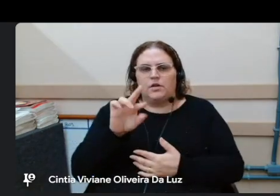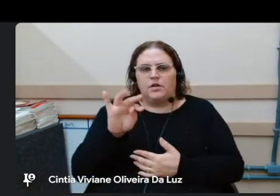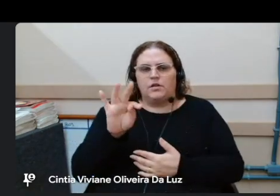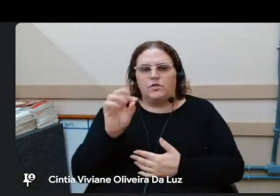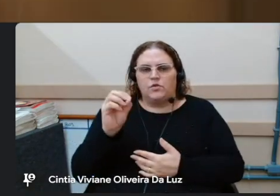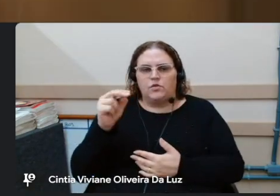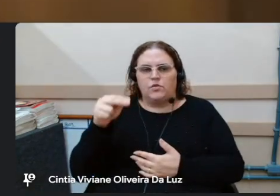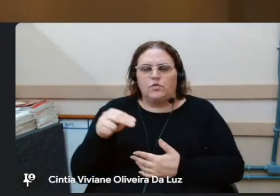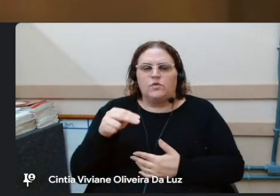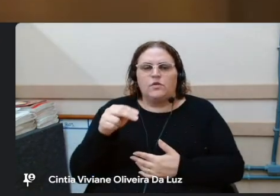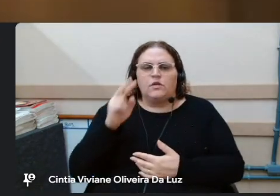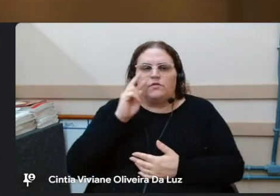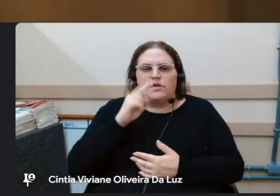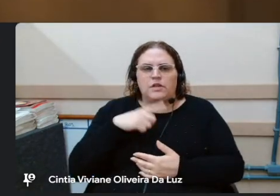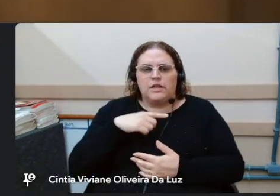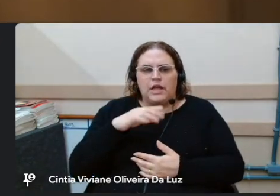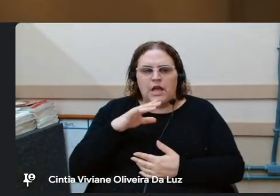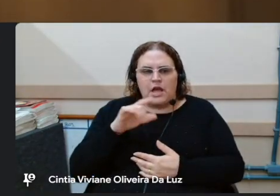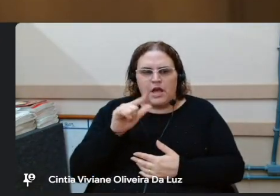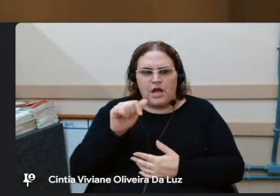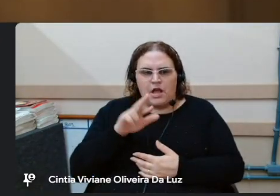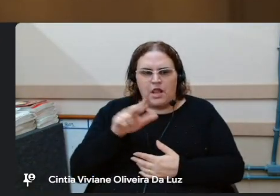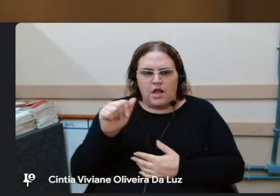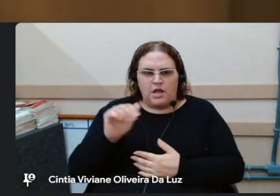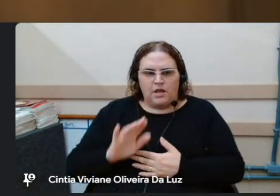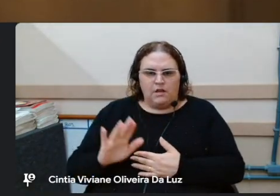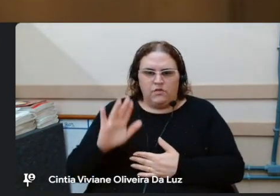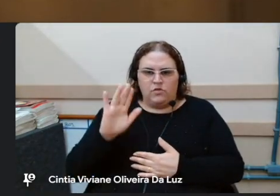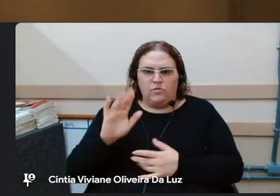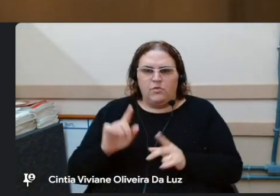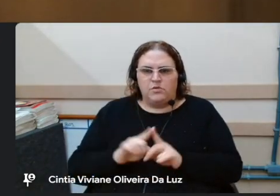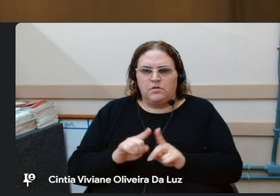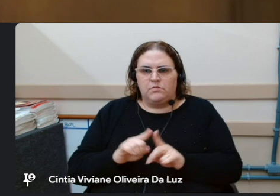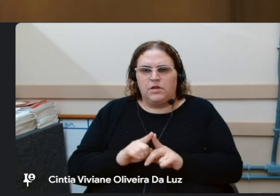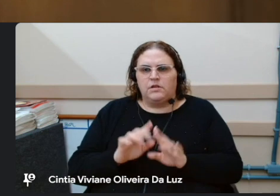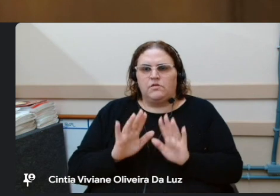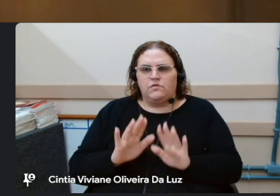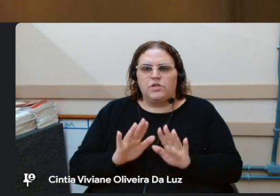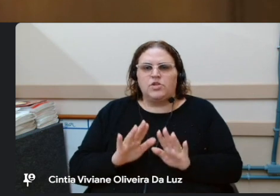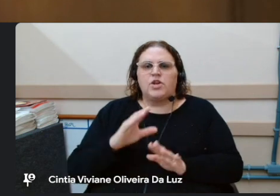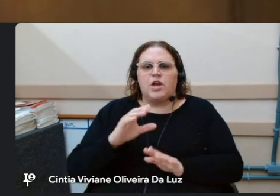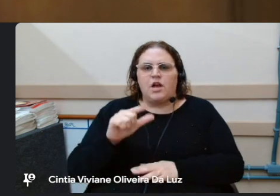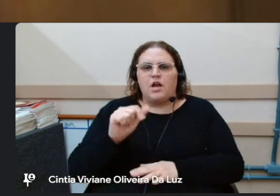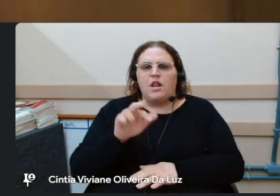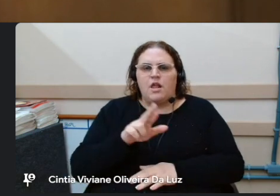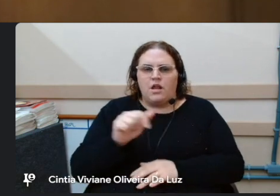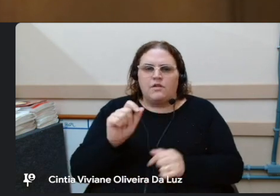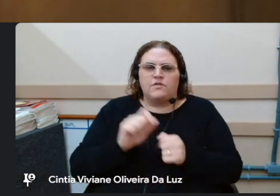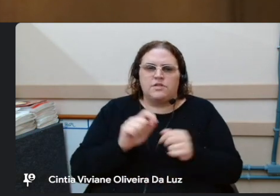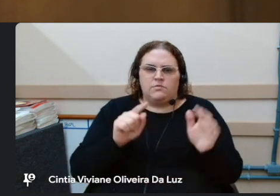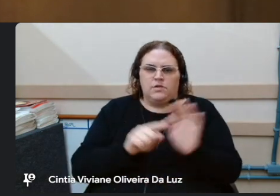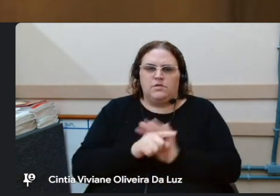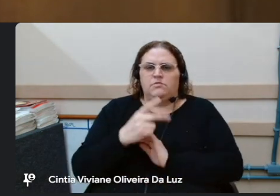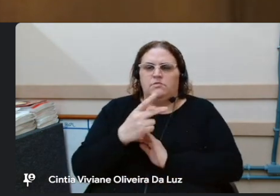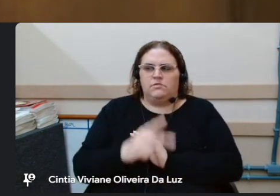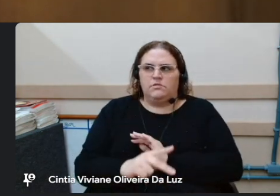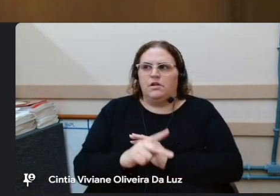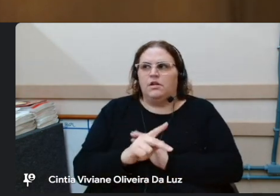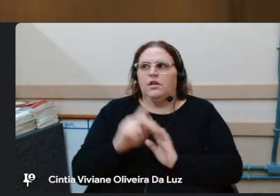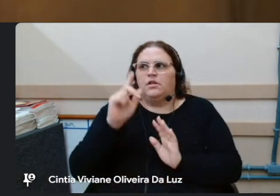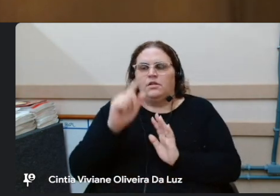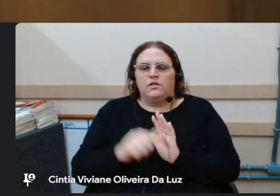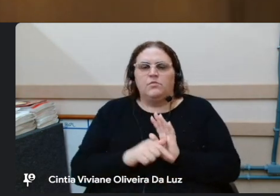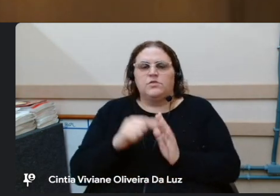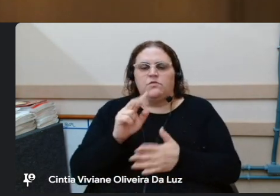obrigado a e eu vi que tem a Clara né que que levantou Então eu vou deixar a Clara fazer a